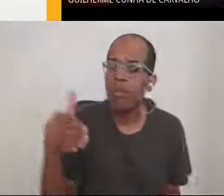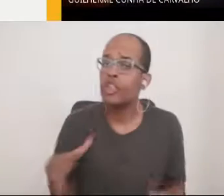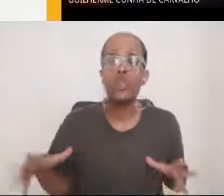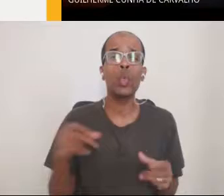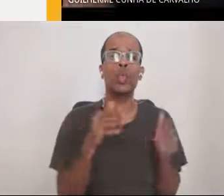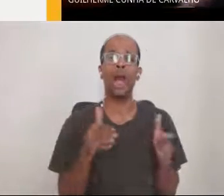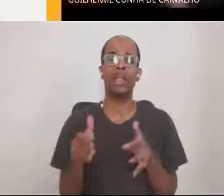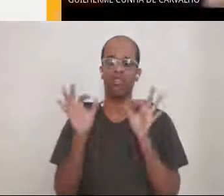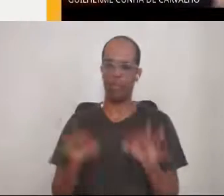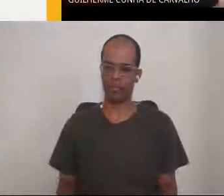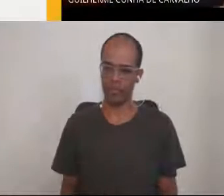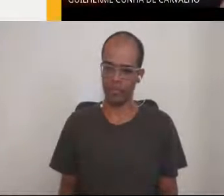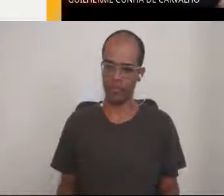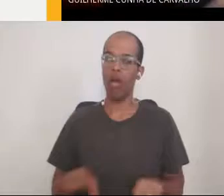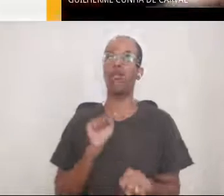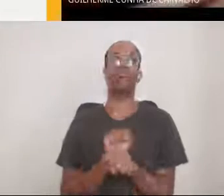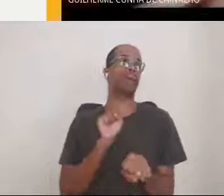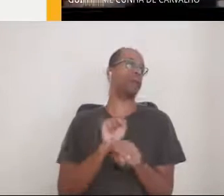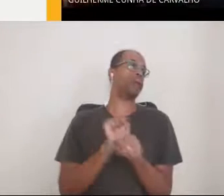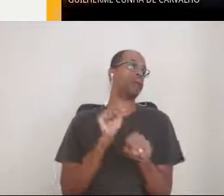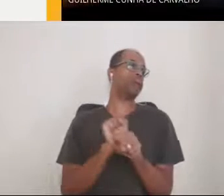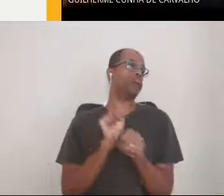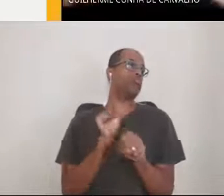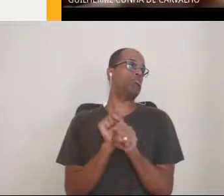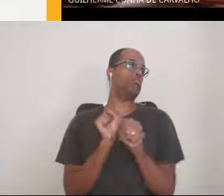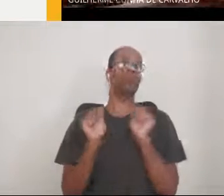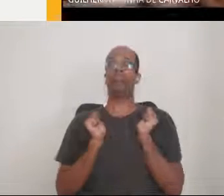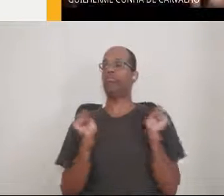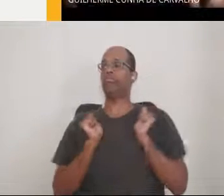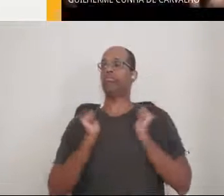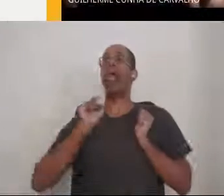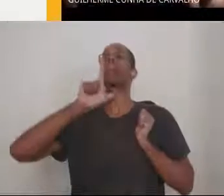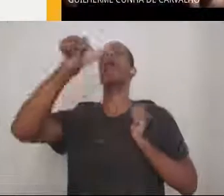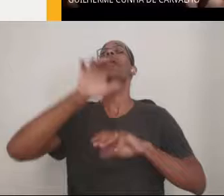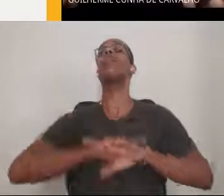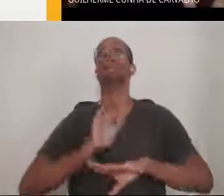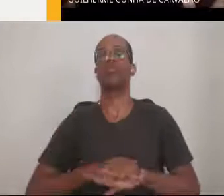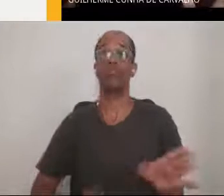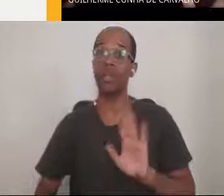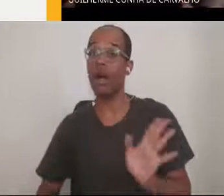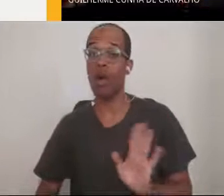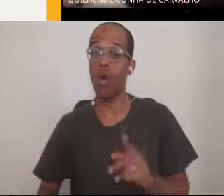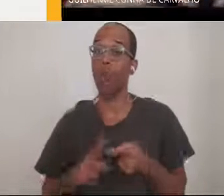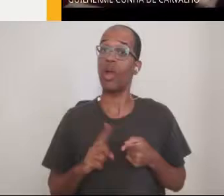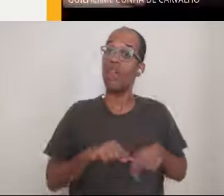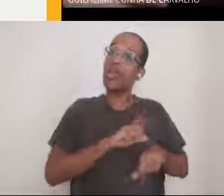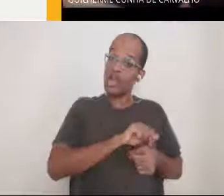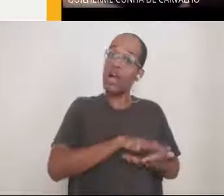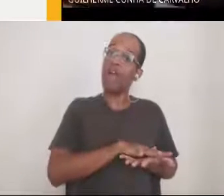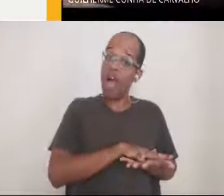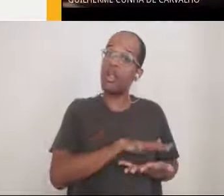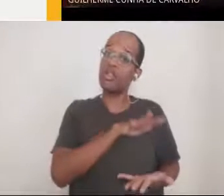não deixa as coisas paradas falando, não, uma hora eu retomo, porque aquela matéria que eu estou fazendo, as disciplinas, ela vai